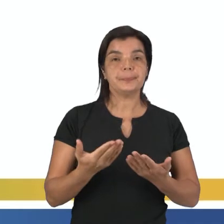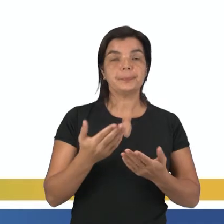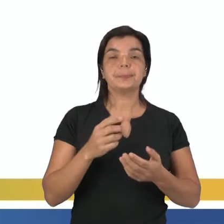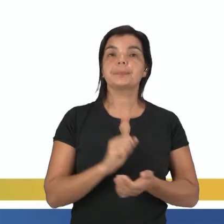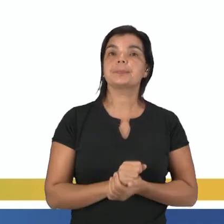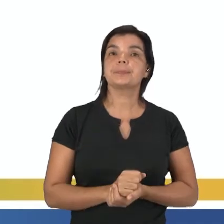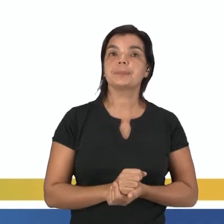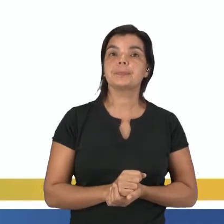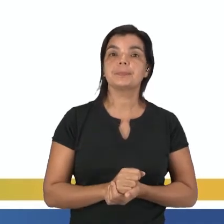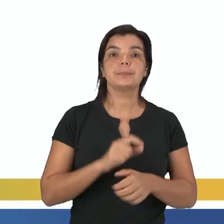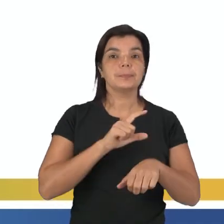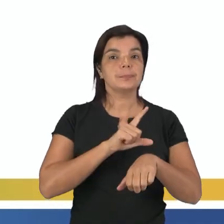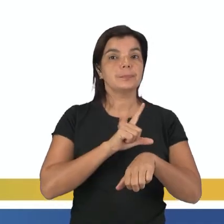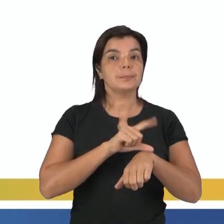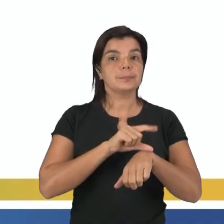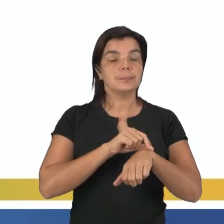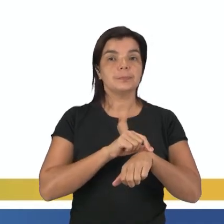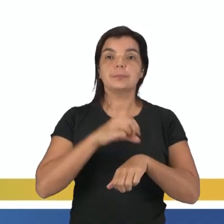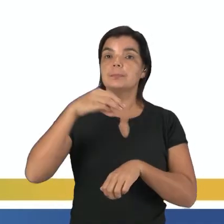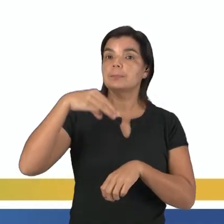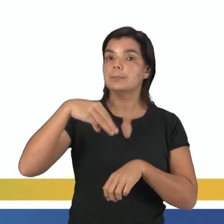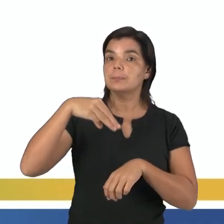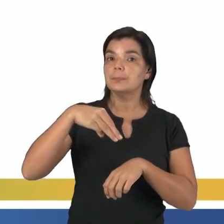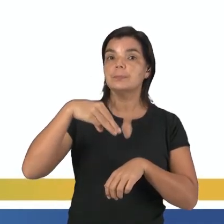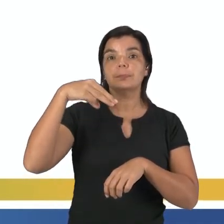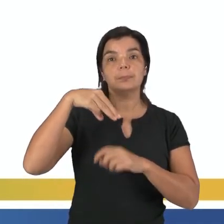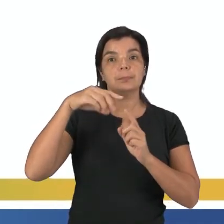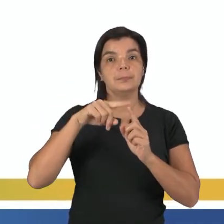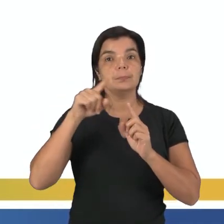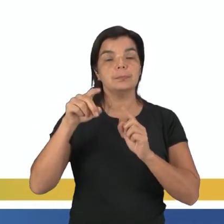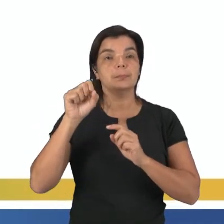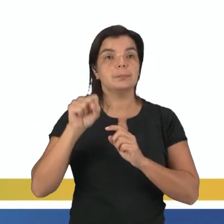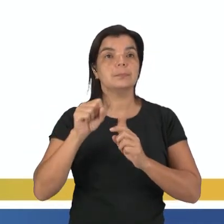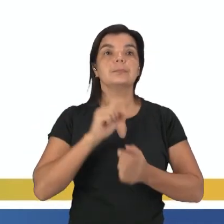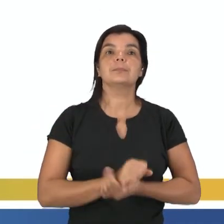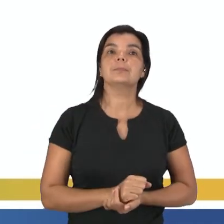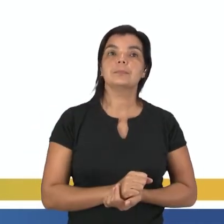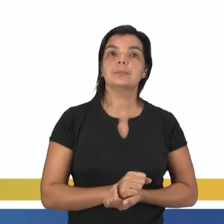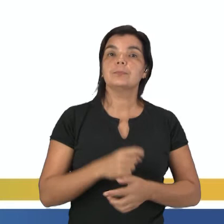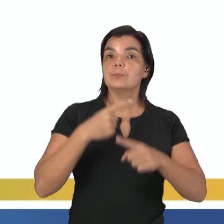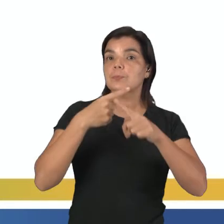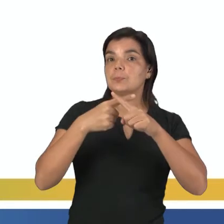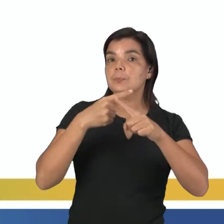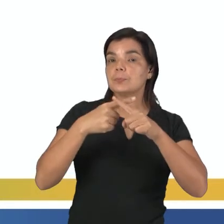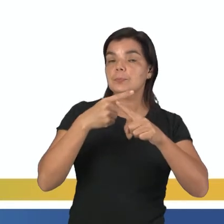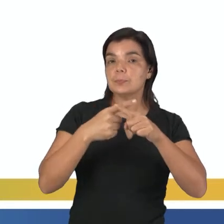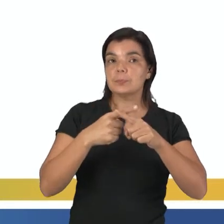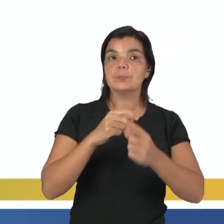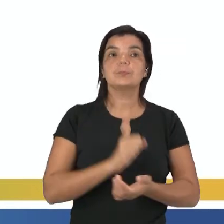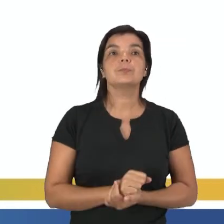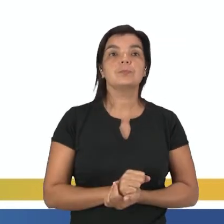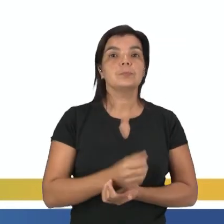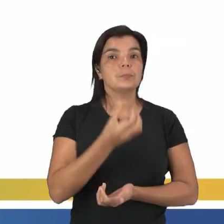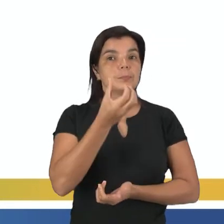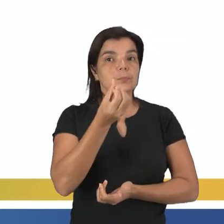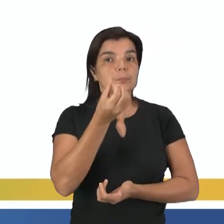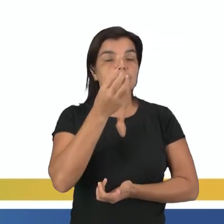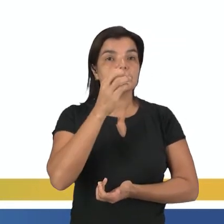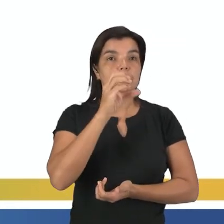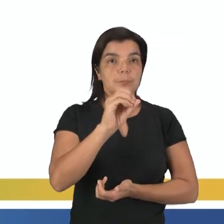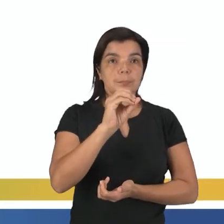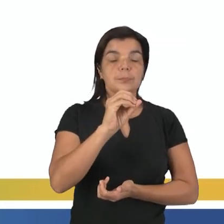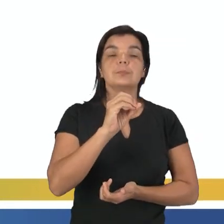para minuto e de minuto para segundo. Viu que nós temos 2 casas, o que eu vou fazer? O segundo passo. Multiplicamos o valor da